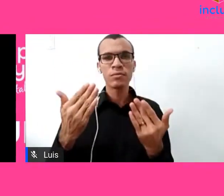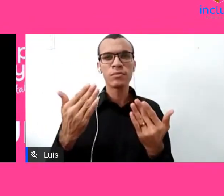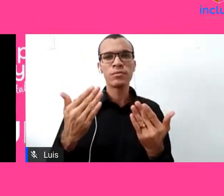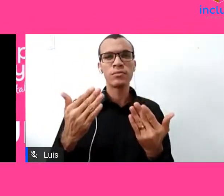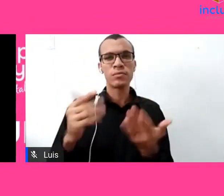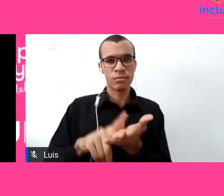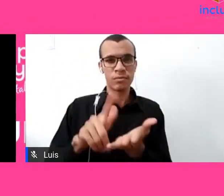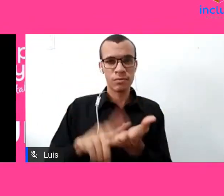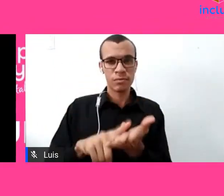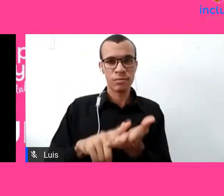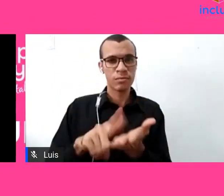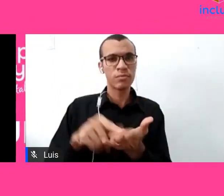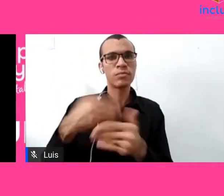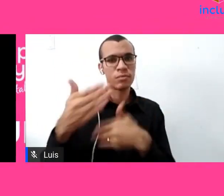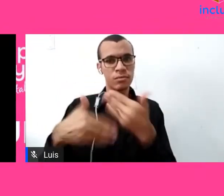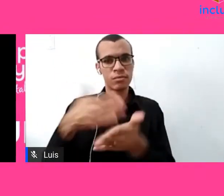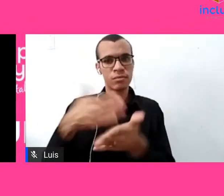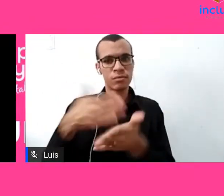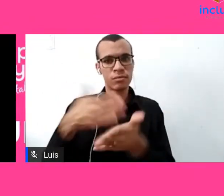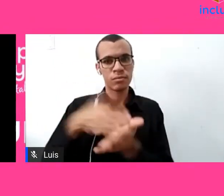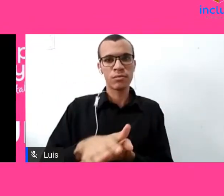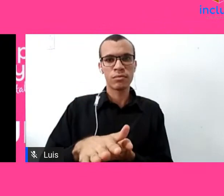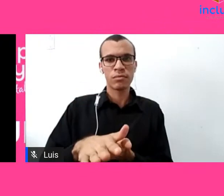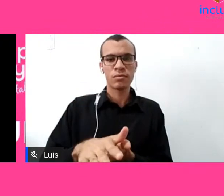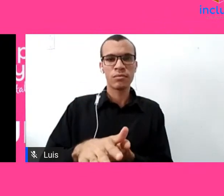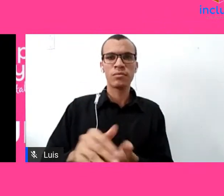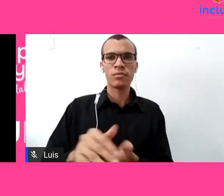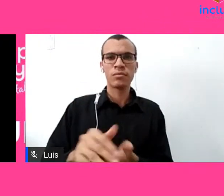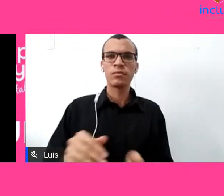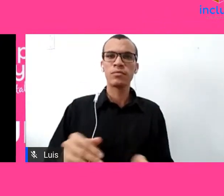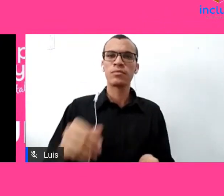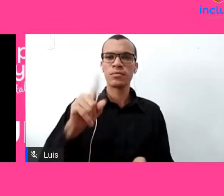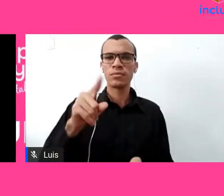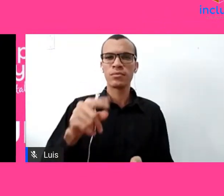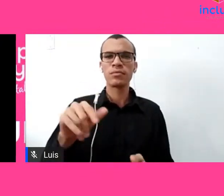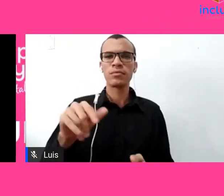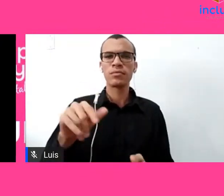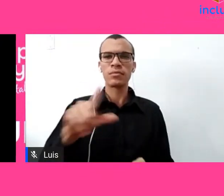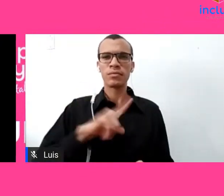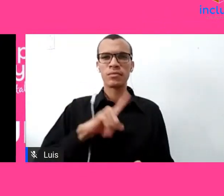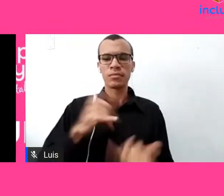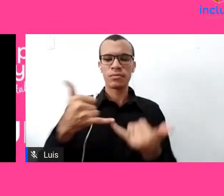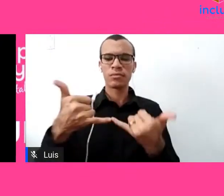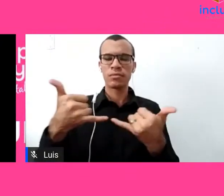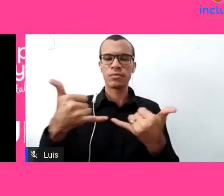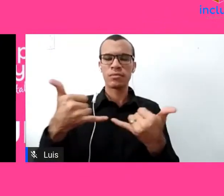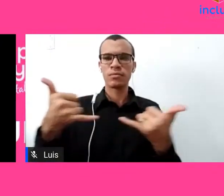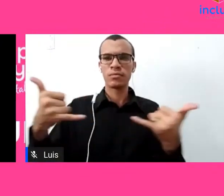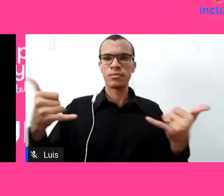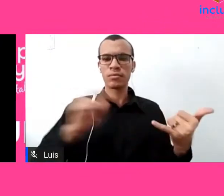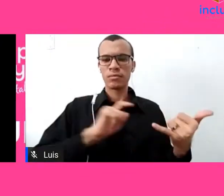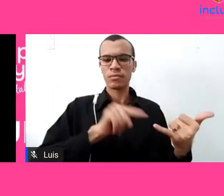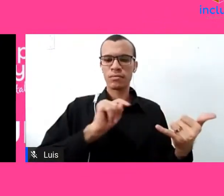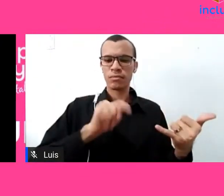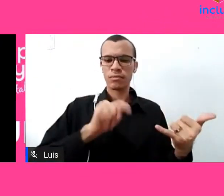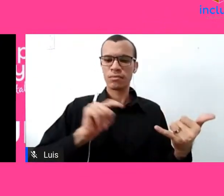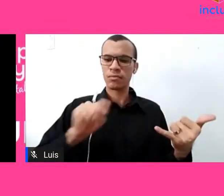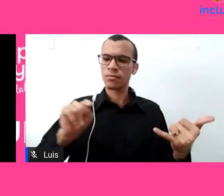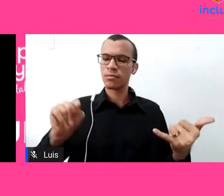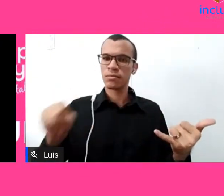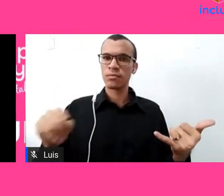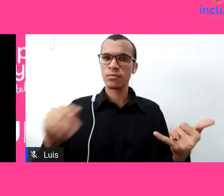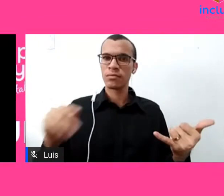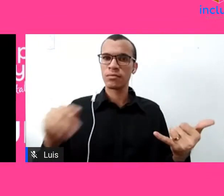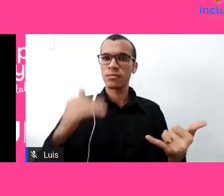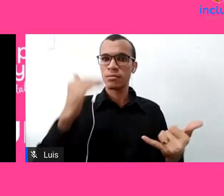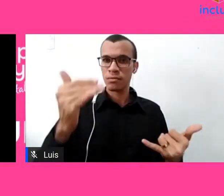eu imprimir. E aqui, ó, eu tenho linhas pontilhadas aqui em cima. Aqui eu